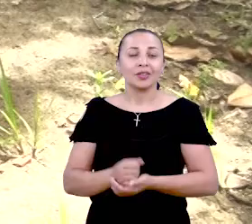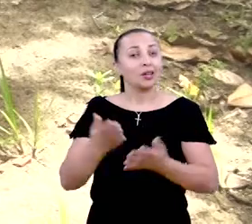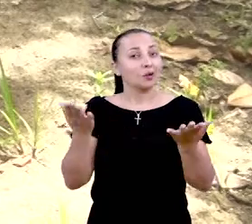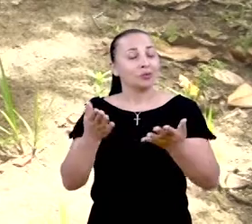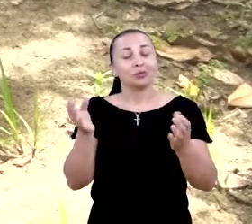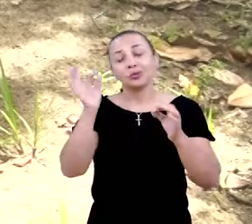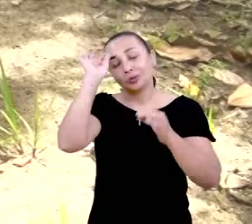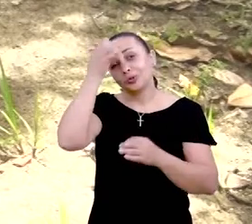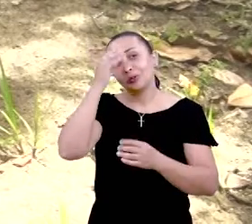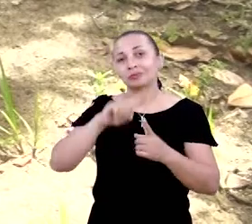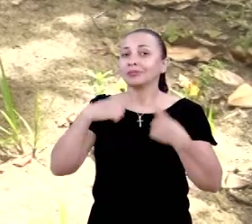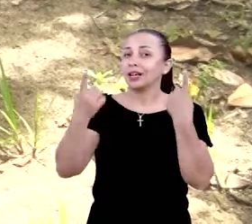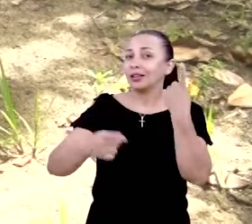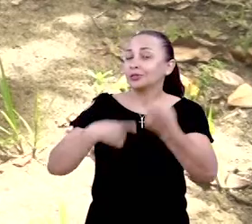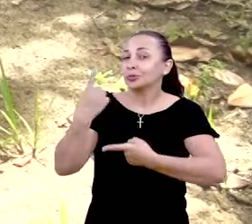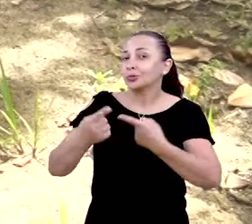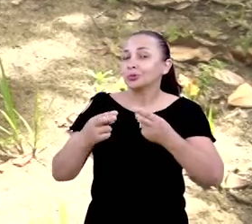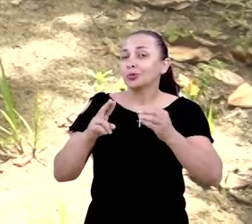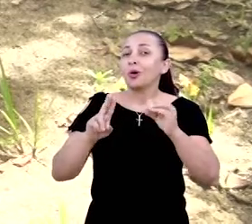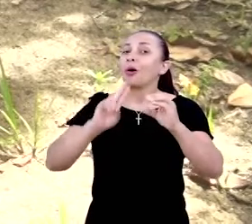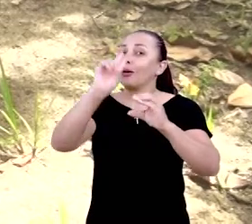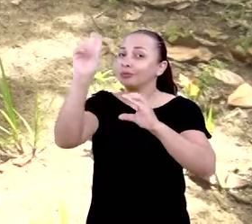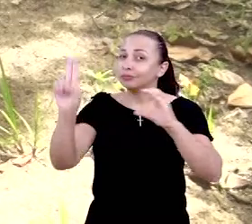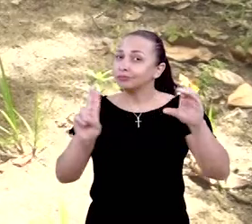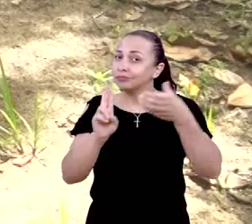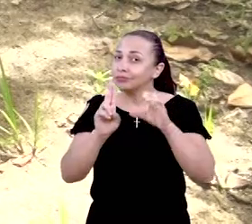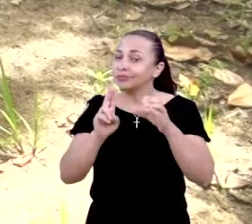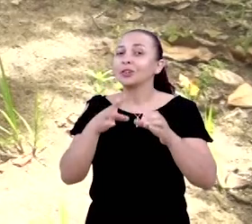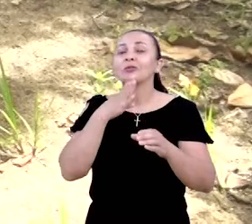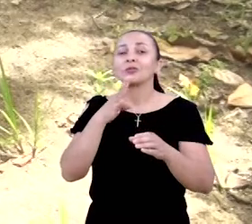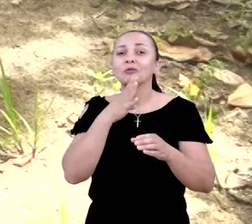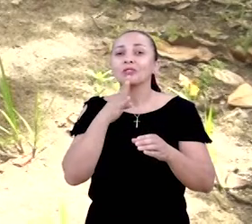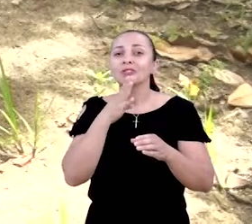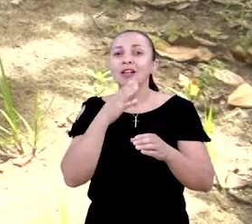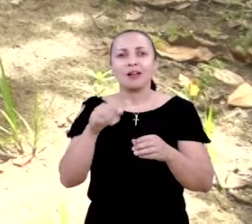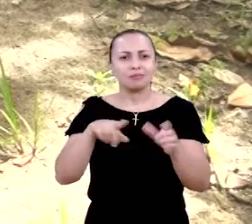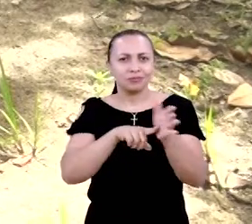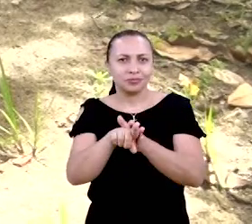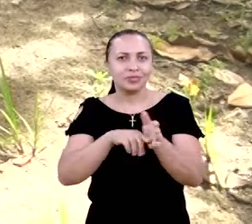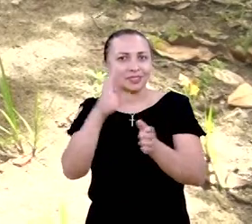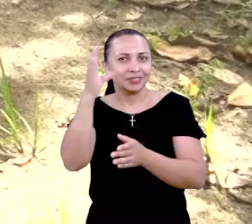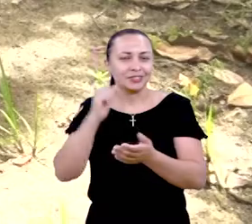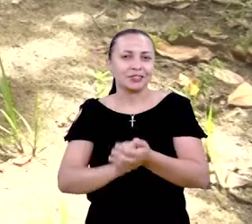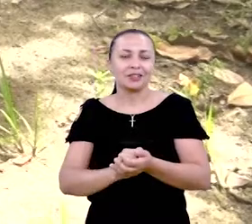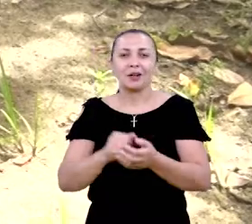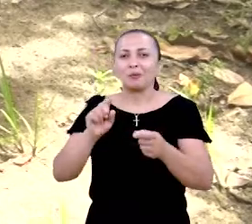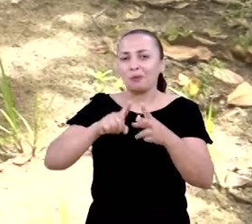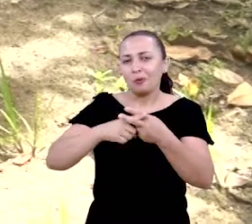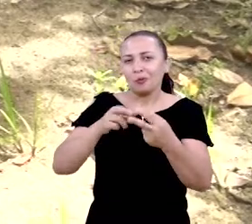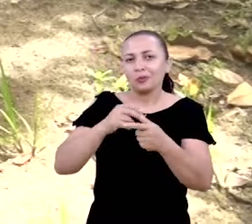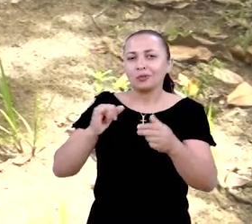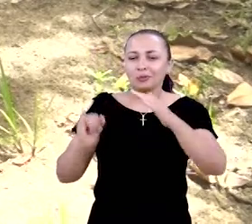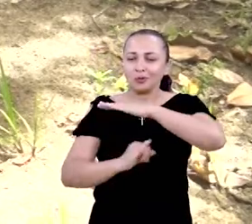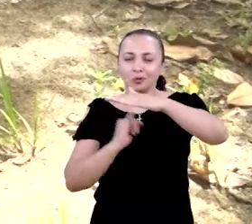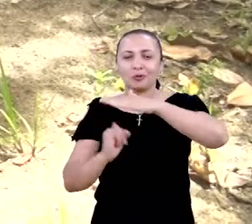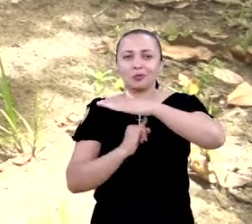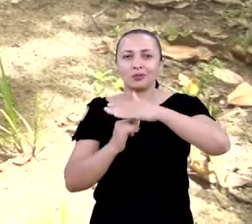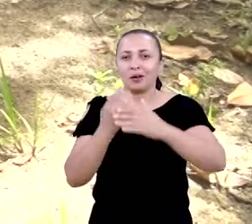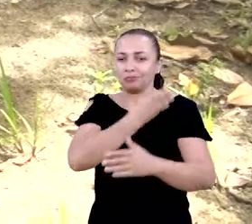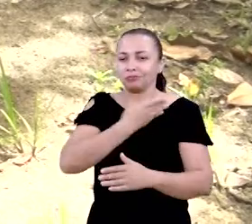E por hoje é só, mas no nosso próximo Univerciência, a gente vai continuar conhecendo as pesquisas científicas produzidas pelas